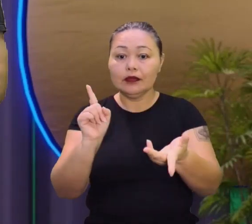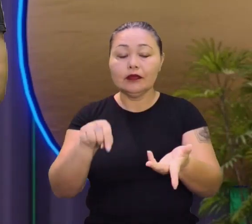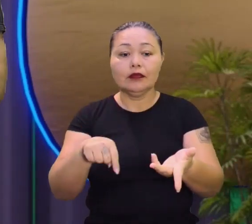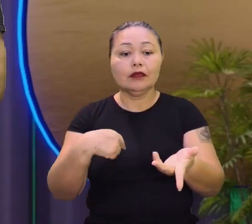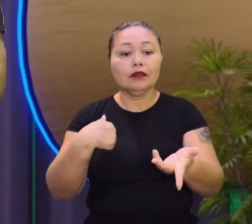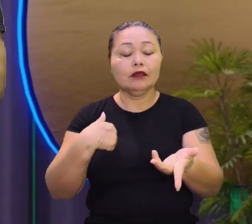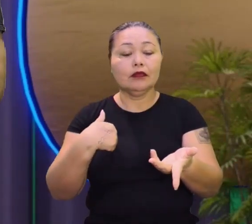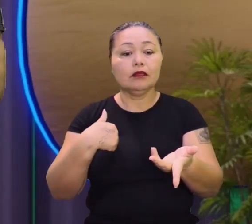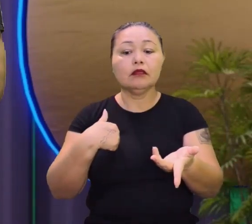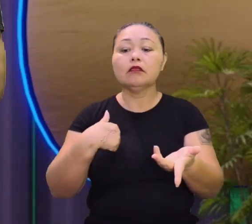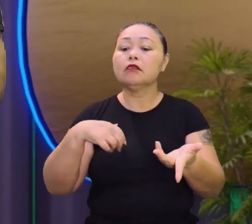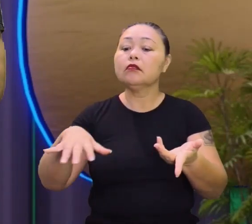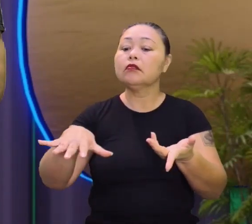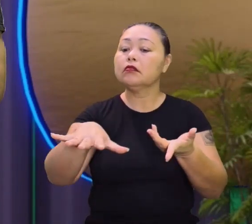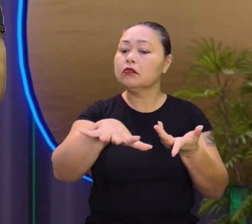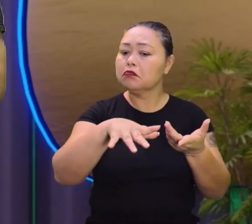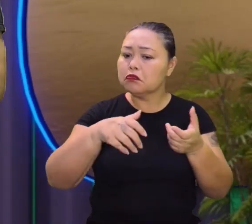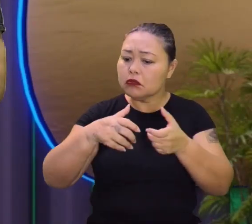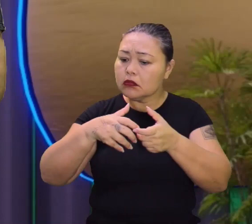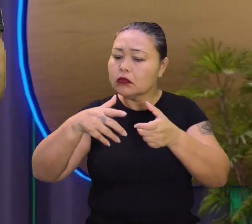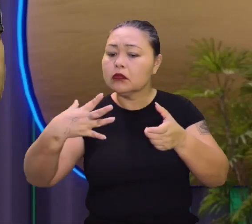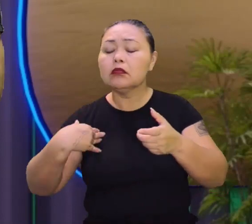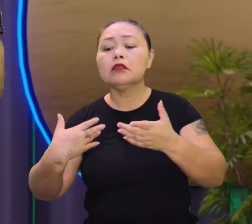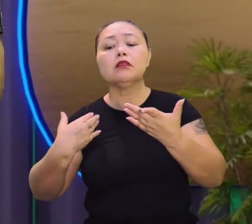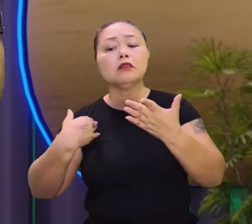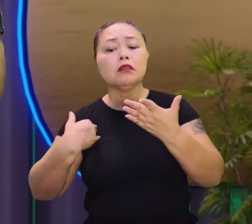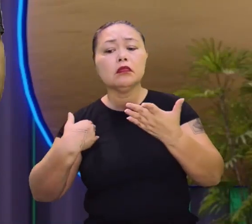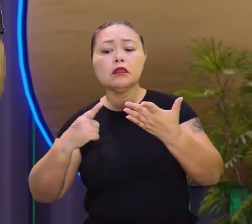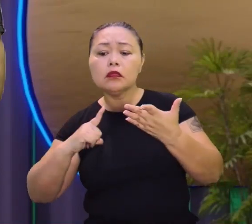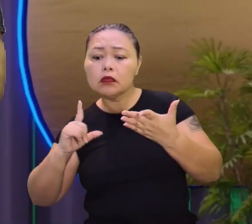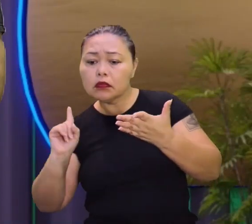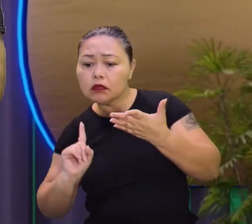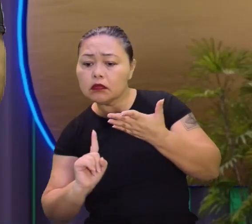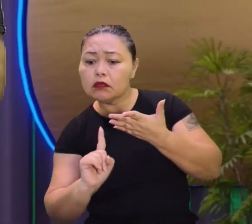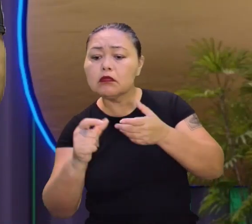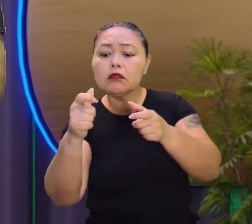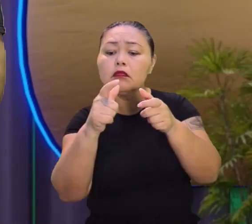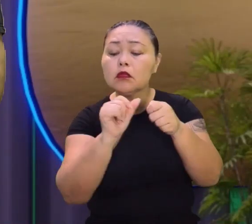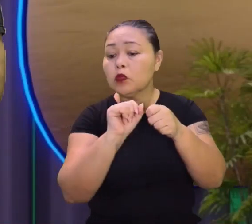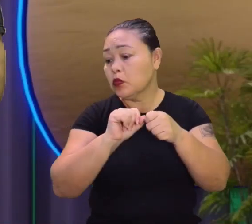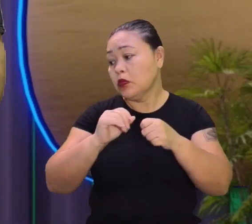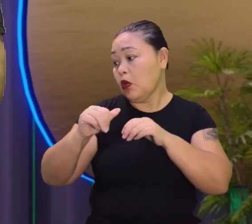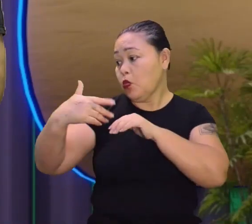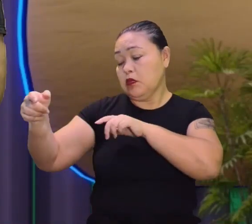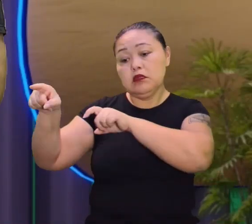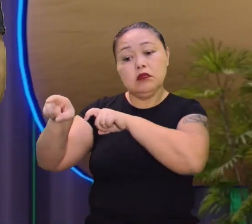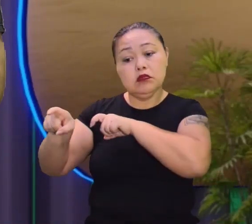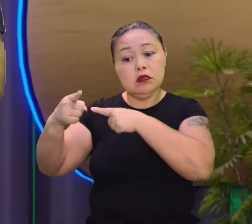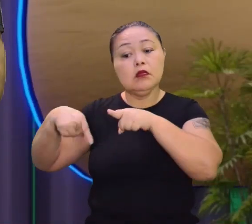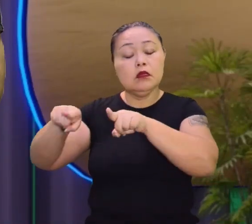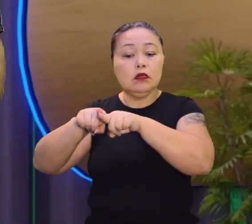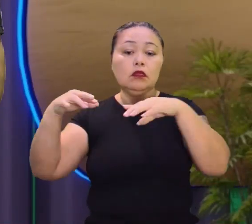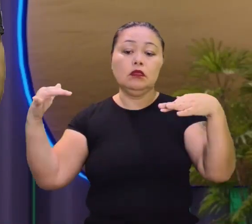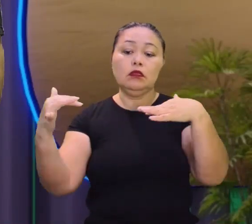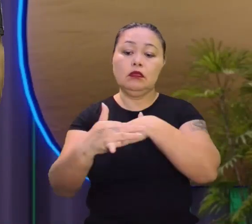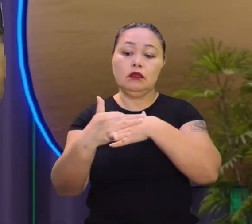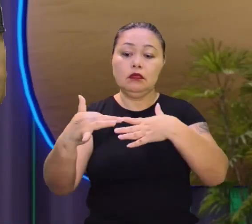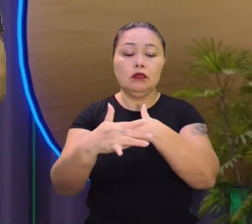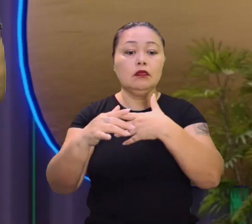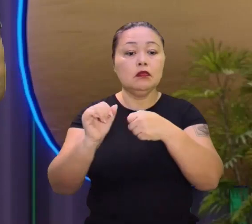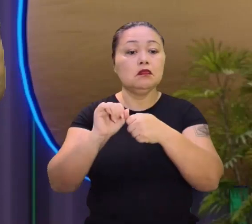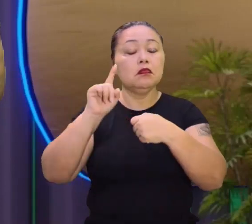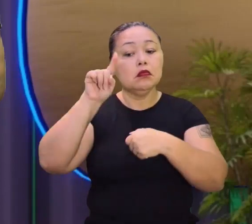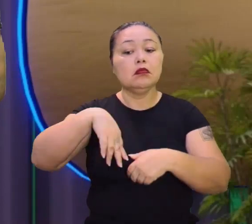certeza. Estão ganhando espaço cada dia, estão presentes em vários locais, não só nas áreas rurais, mas também nas cidades, né, professor? Perfeito. Isso é